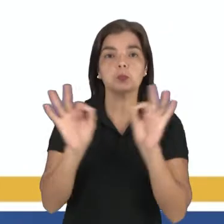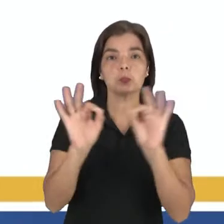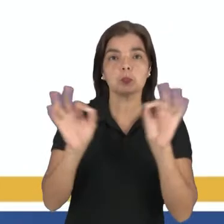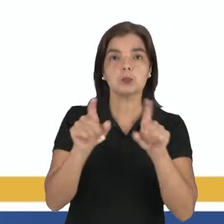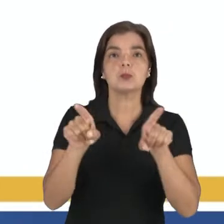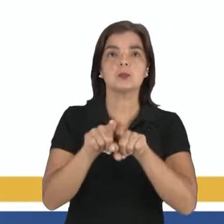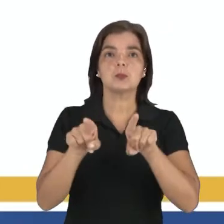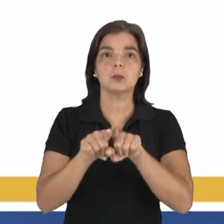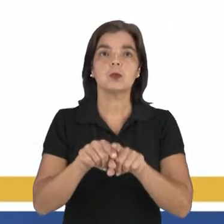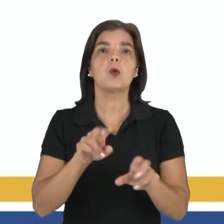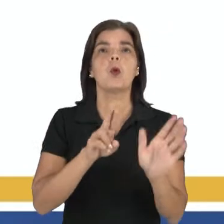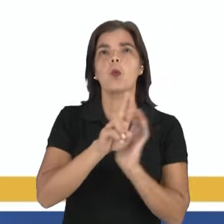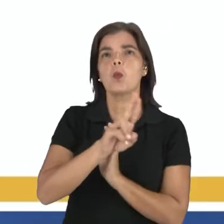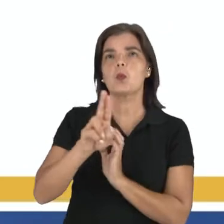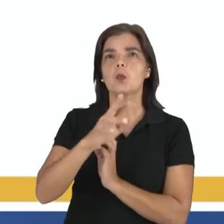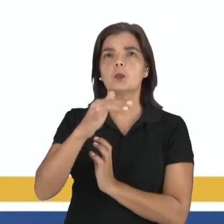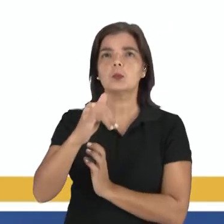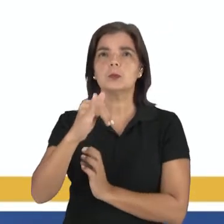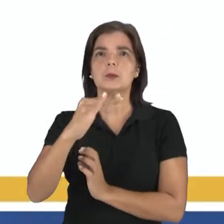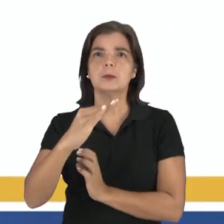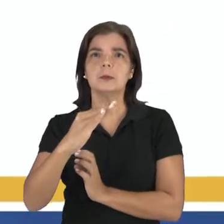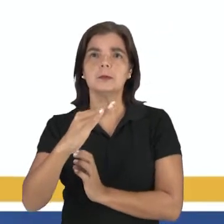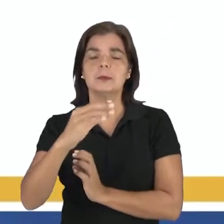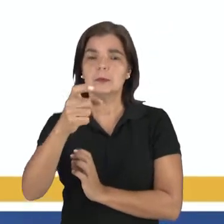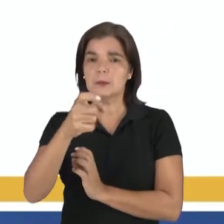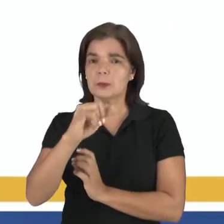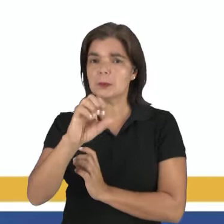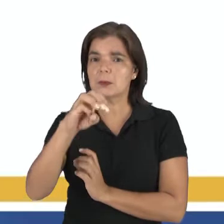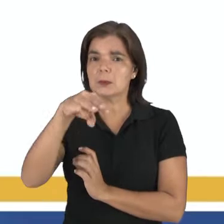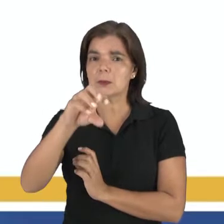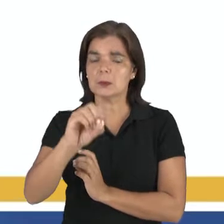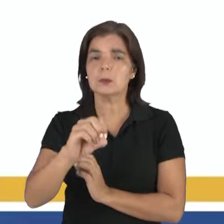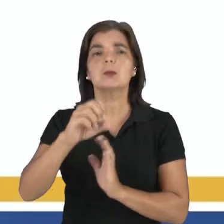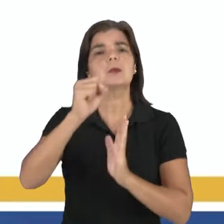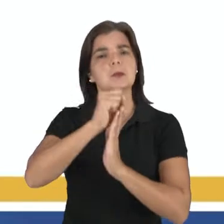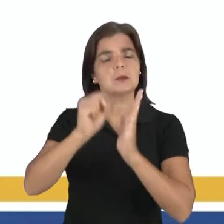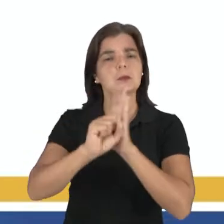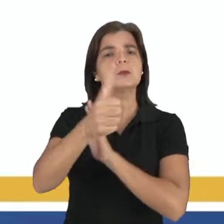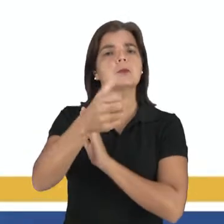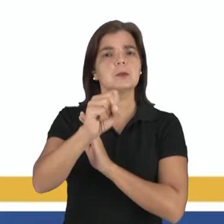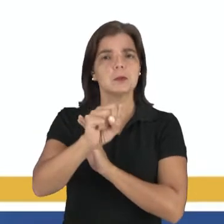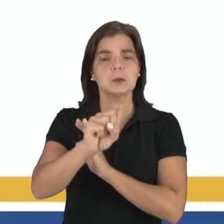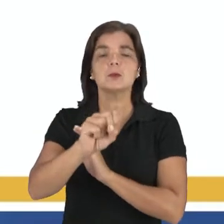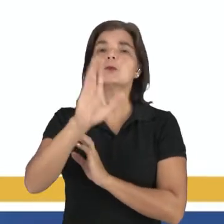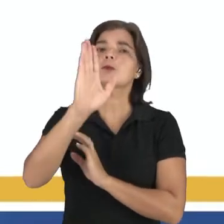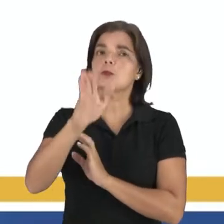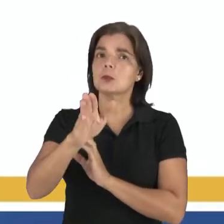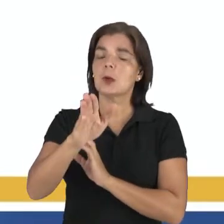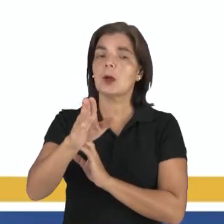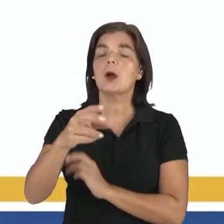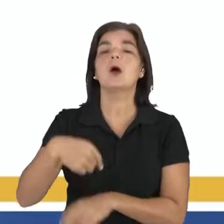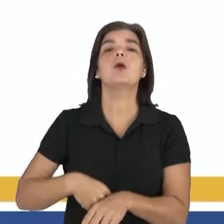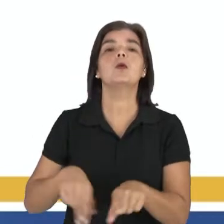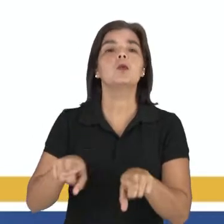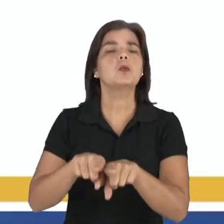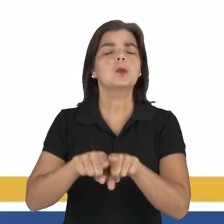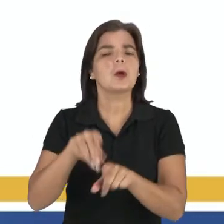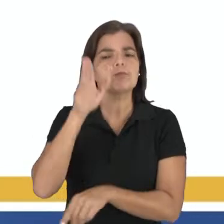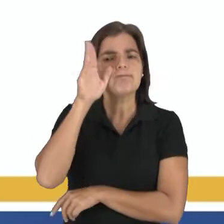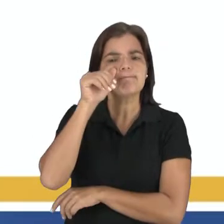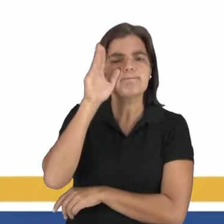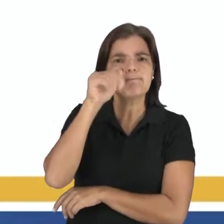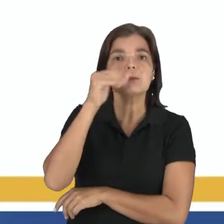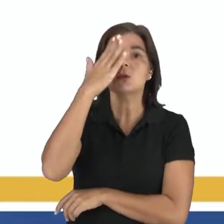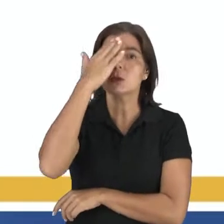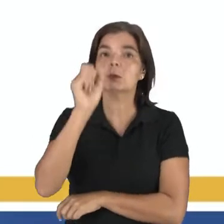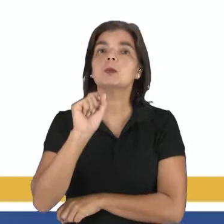chamamos de fixismo. A partir do desde o século XVIII, os naturalistas já tinham essa curiosidade